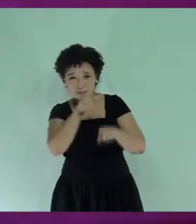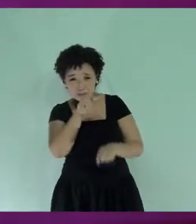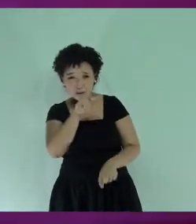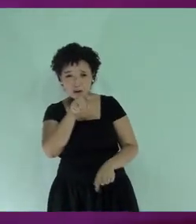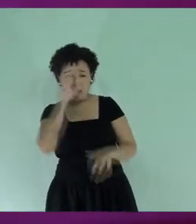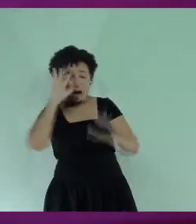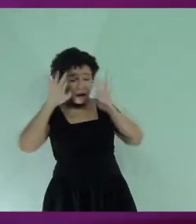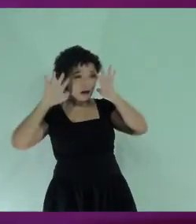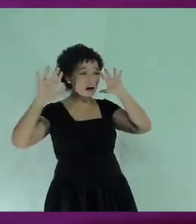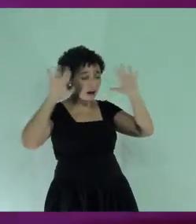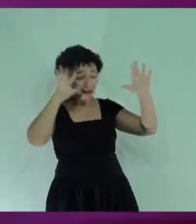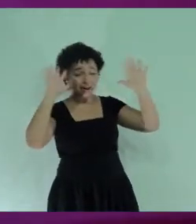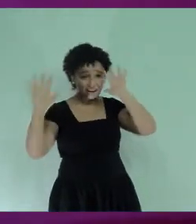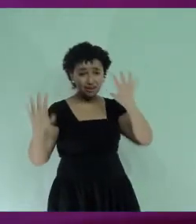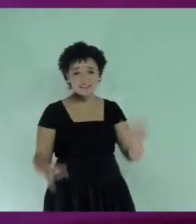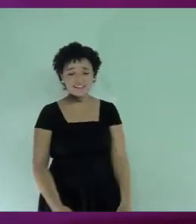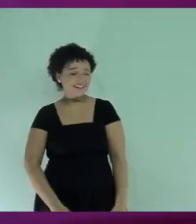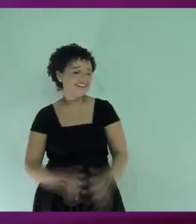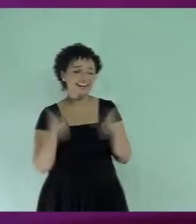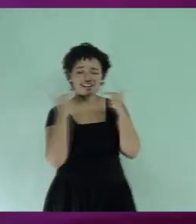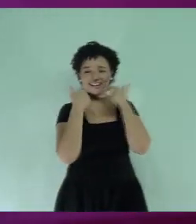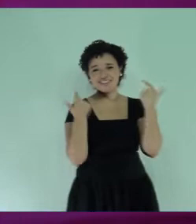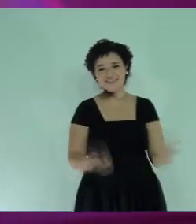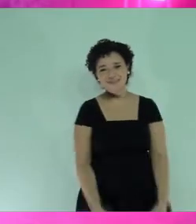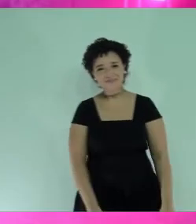teus sonhos.